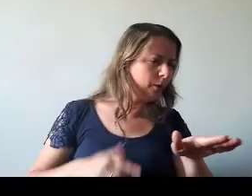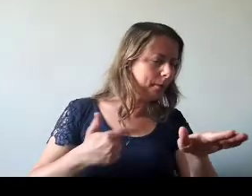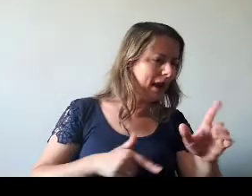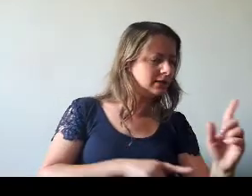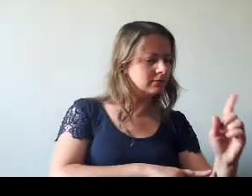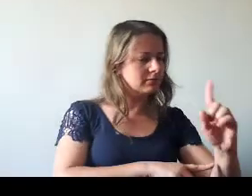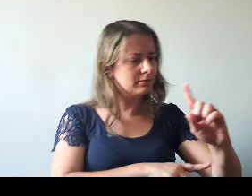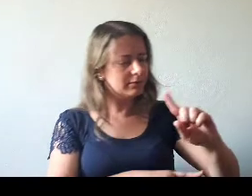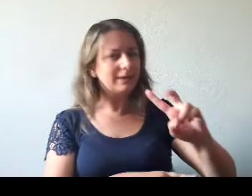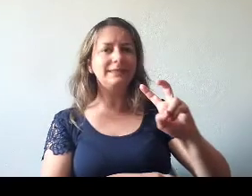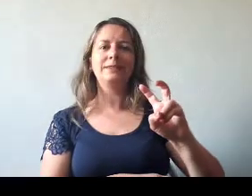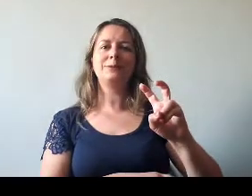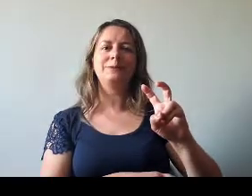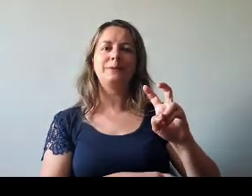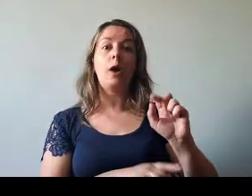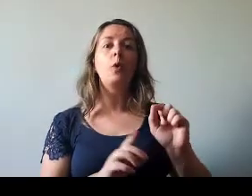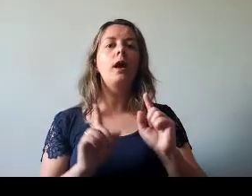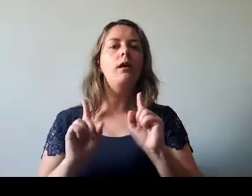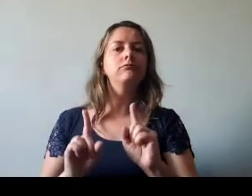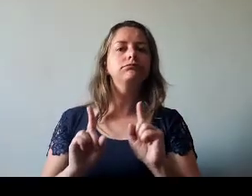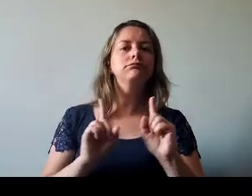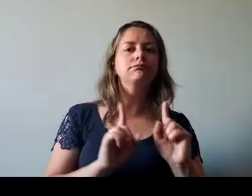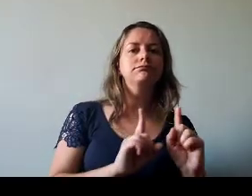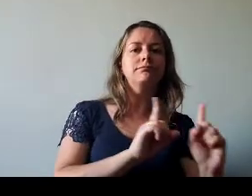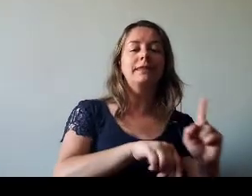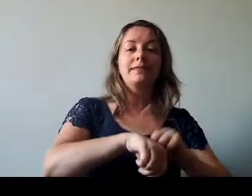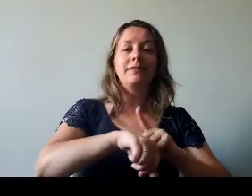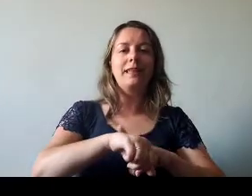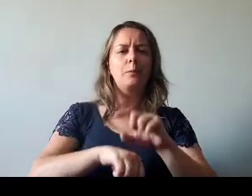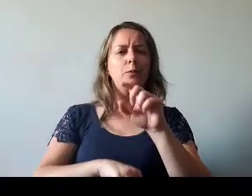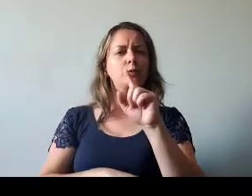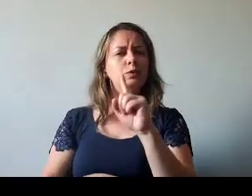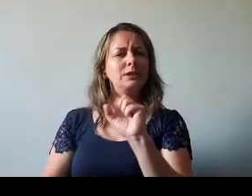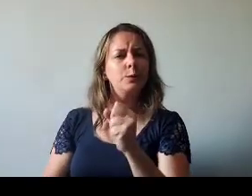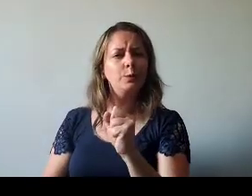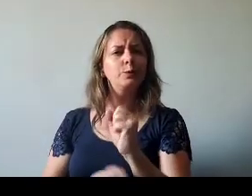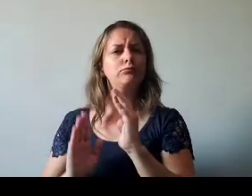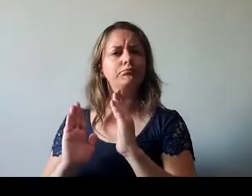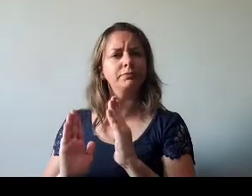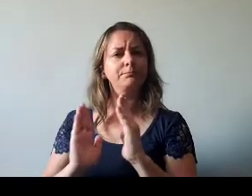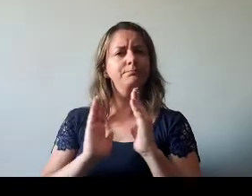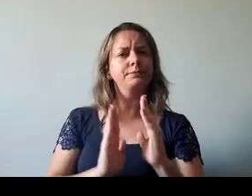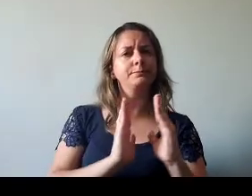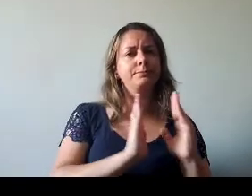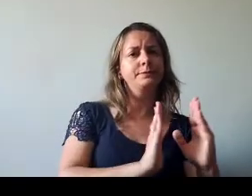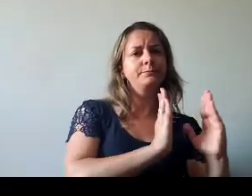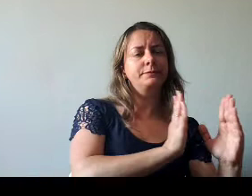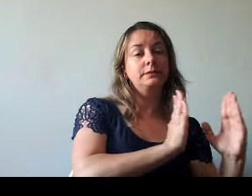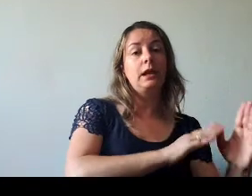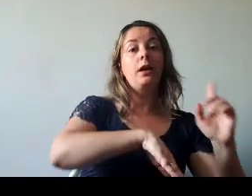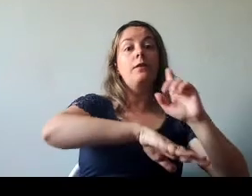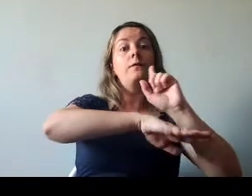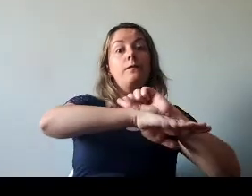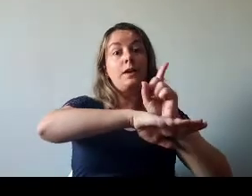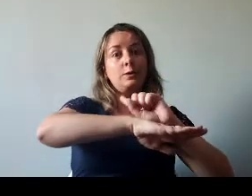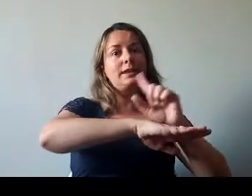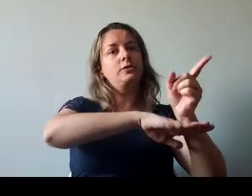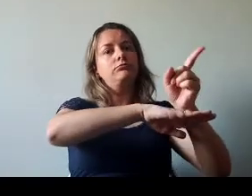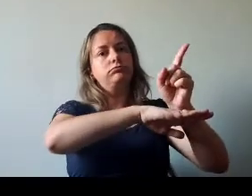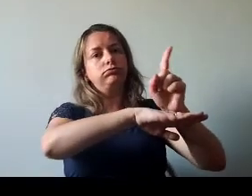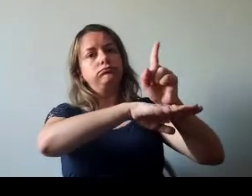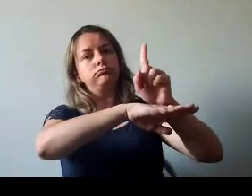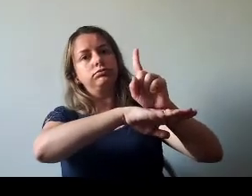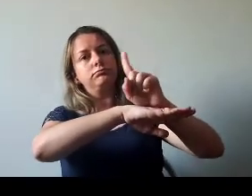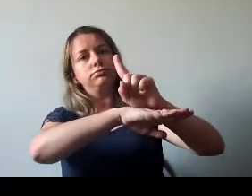5 metros por segundo a cada segundo. A gente teria, nesse caso aqui, uma aceleração de menos 5 metros por